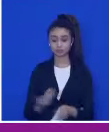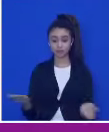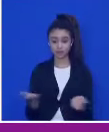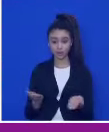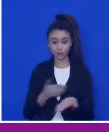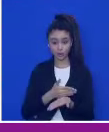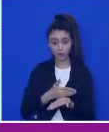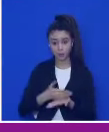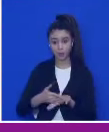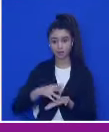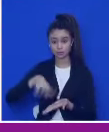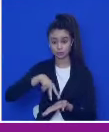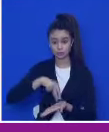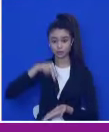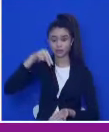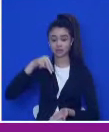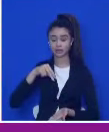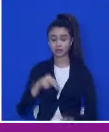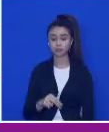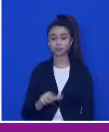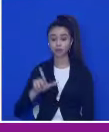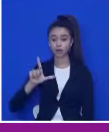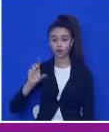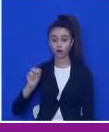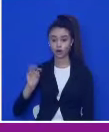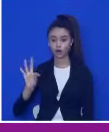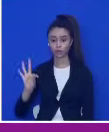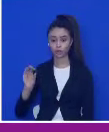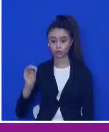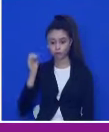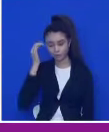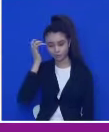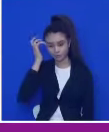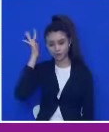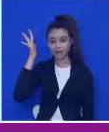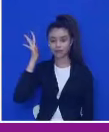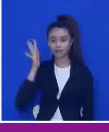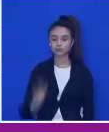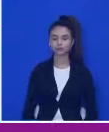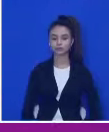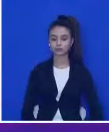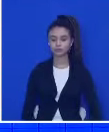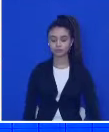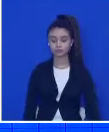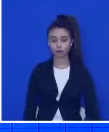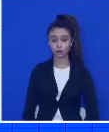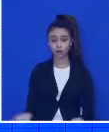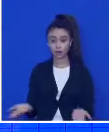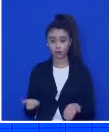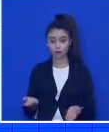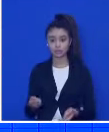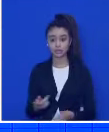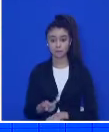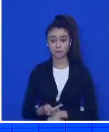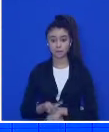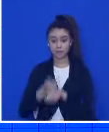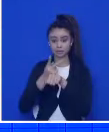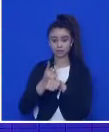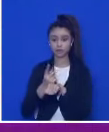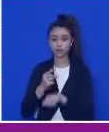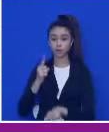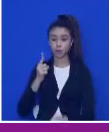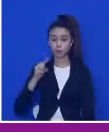de agora você acompanha o sorteio desta noite da Loto Fácil, concurso 2049, que hoje tem prêmio estimado de